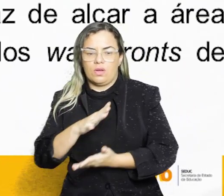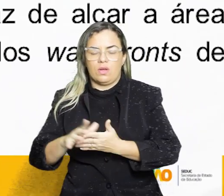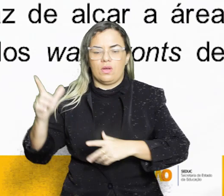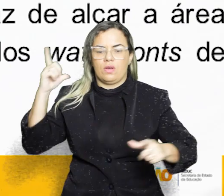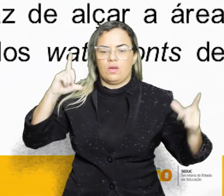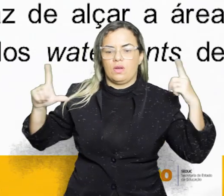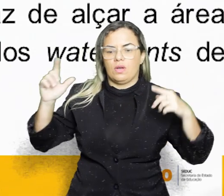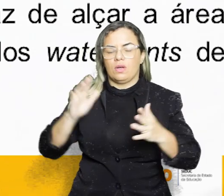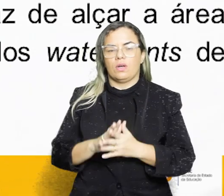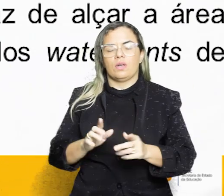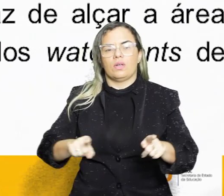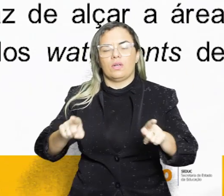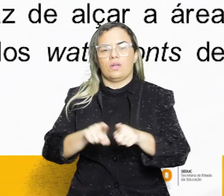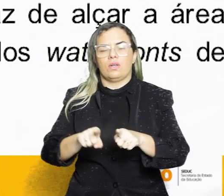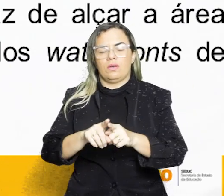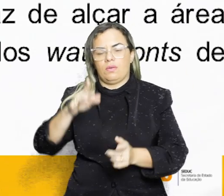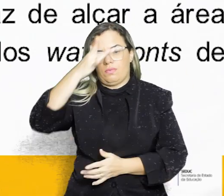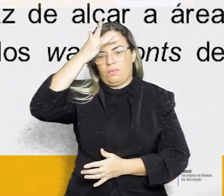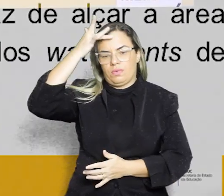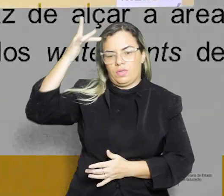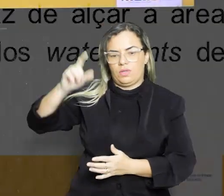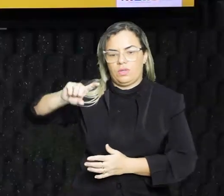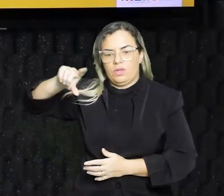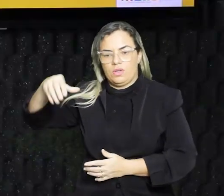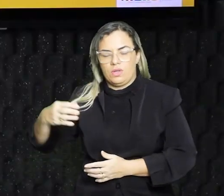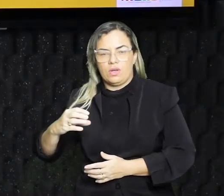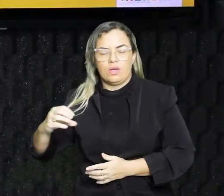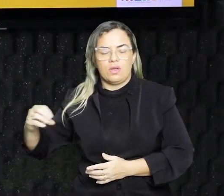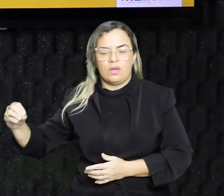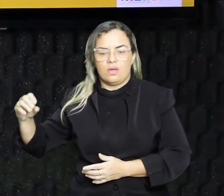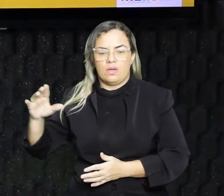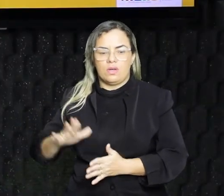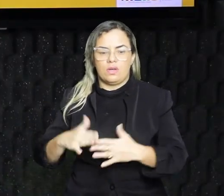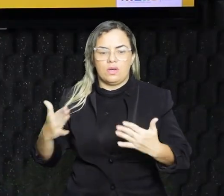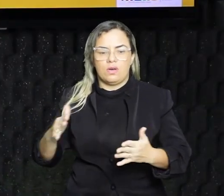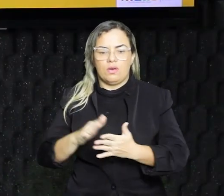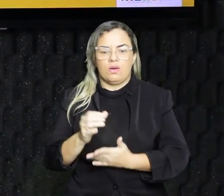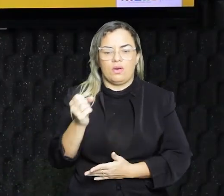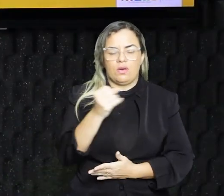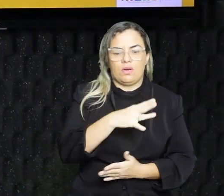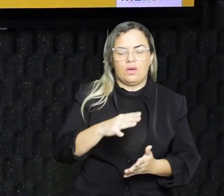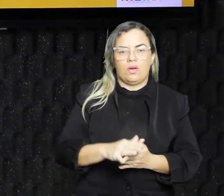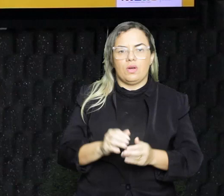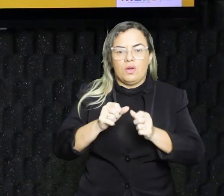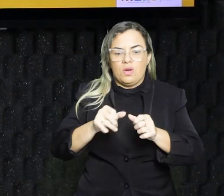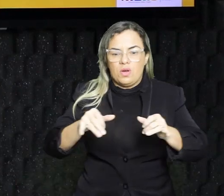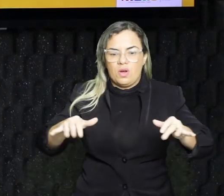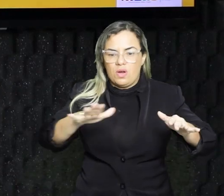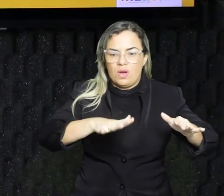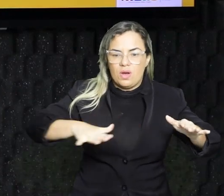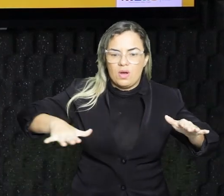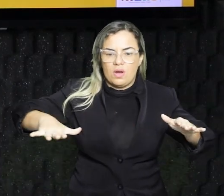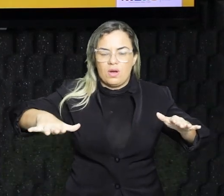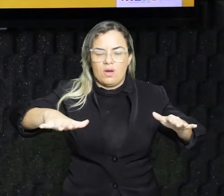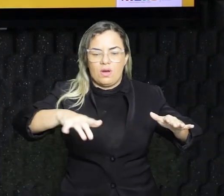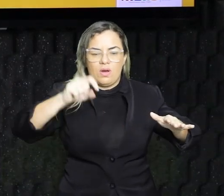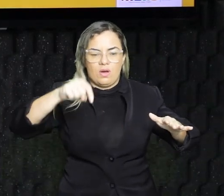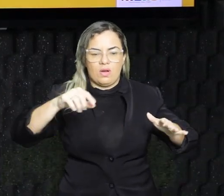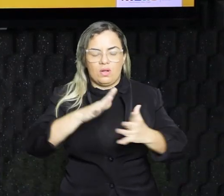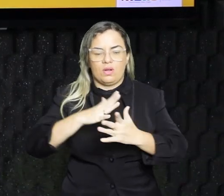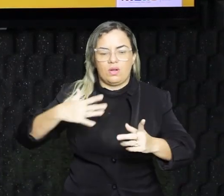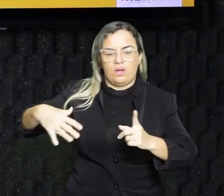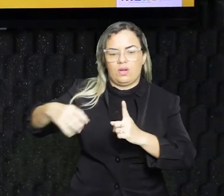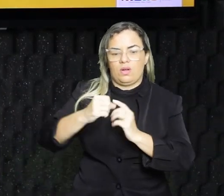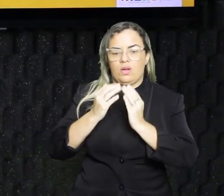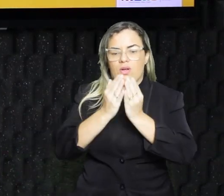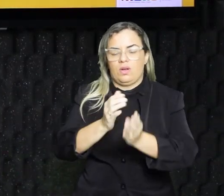100 mil novos moradores. Uma nova configuração socioespacial capaz de alçar a área portuária do Rio